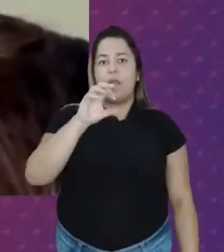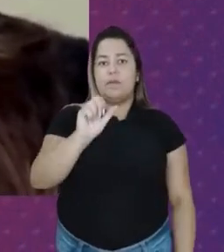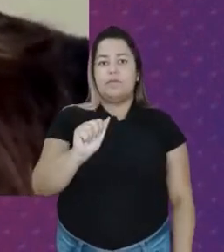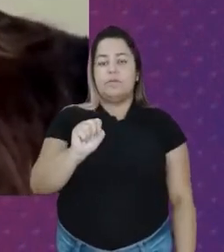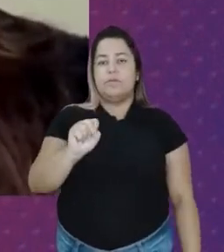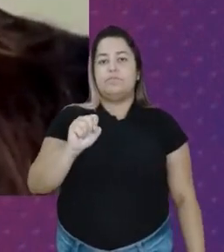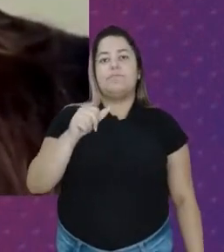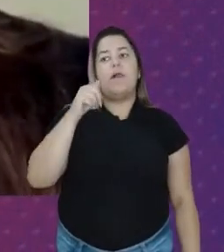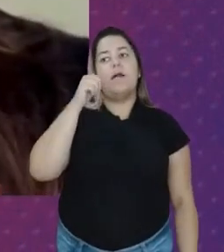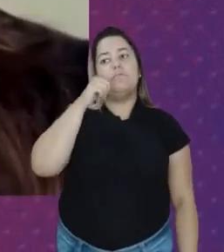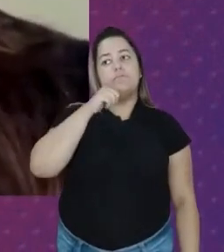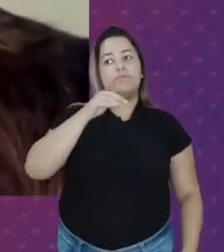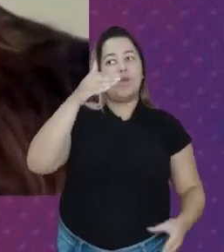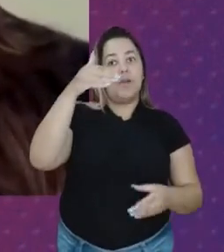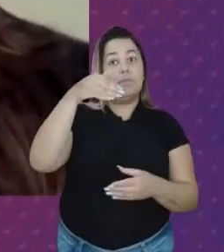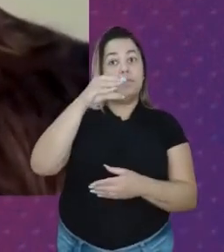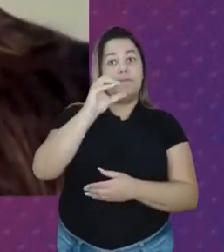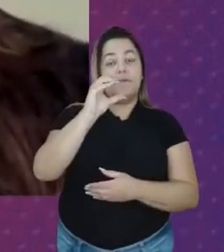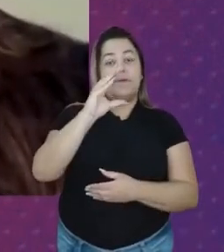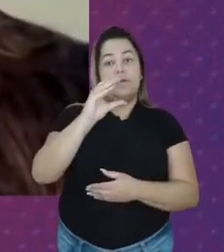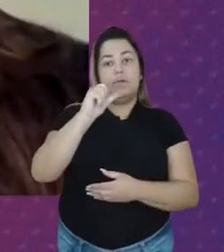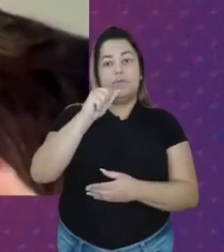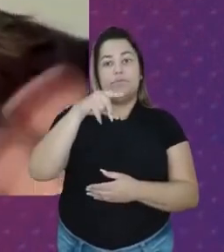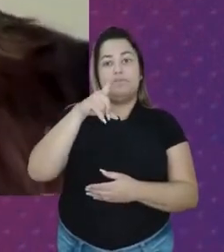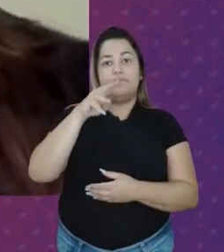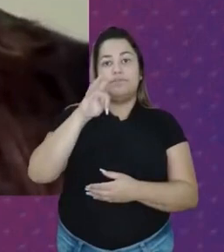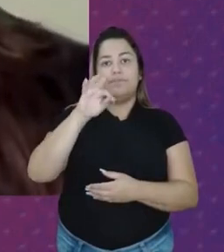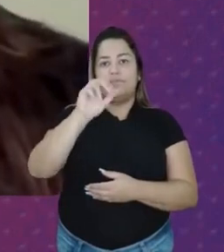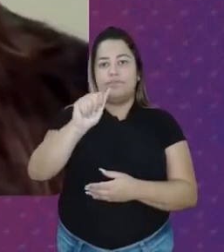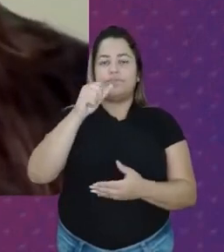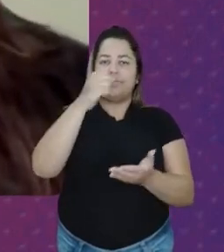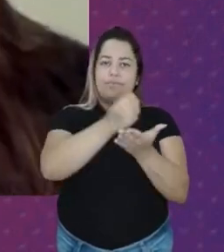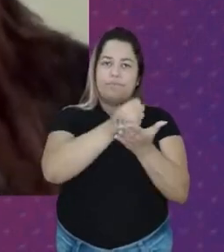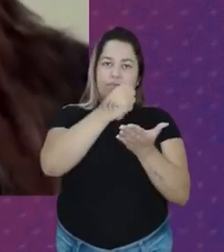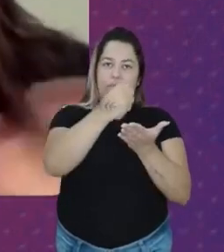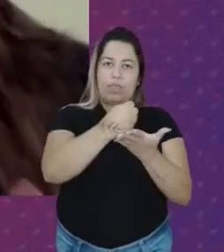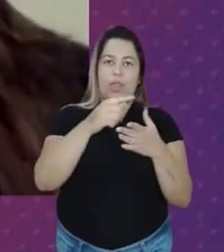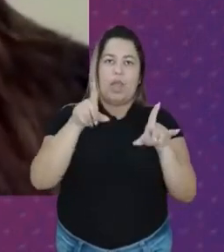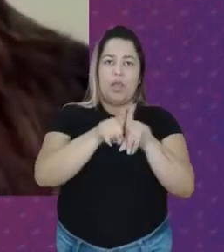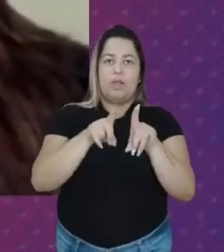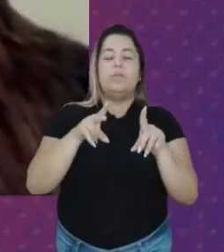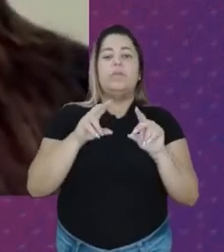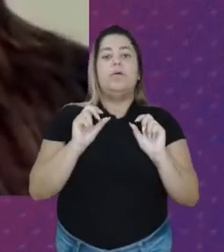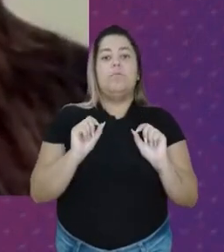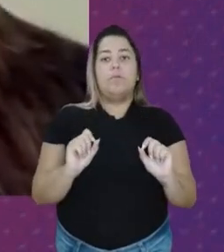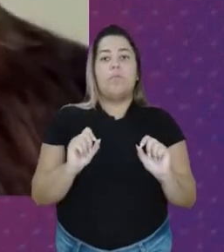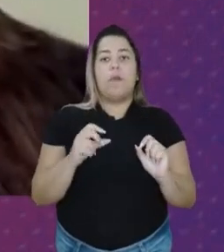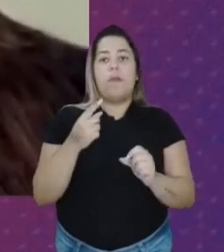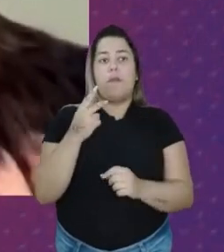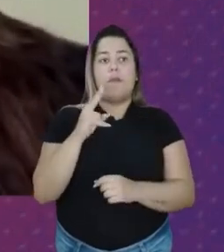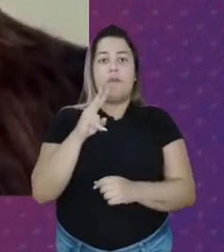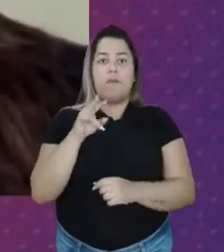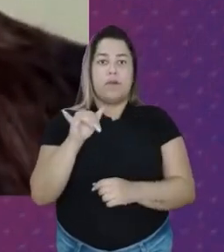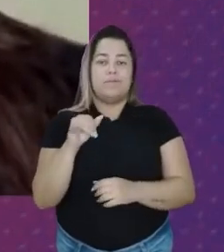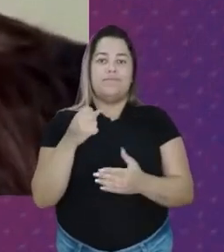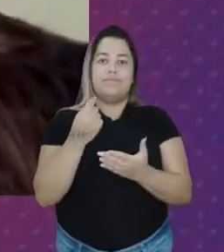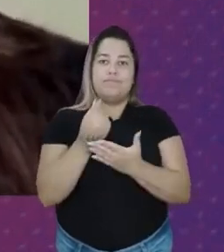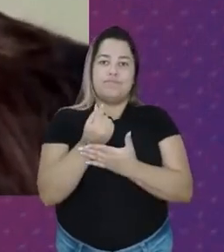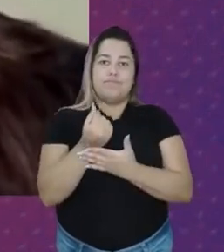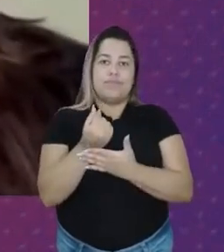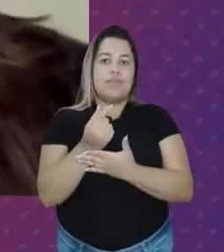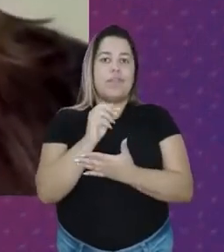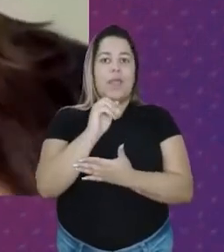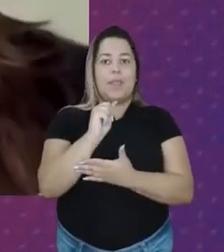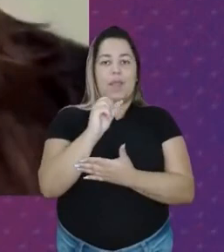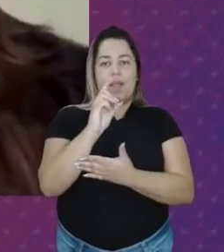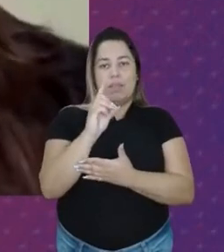candidata que está ali, que a contratou, né, e aí, para isso, ela vai cobrar uma taxa de